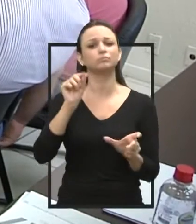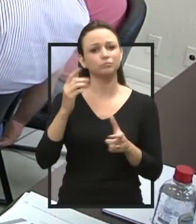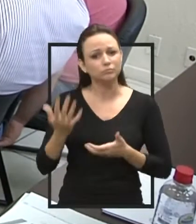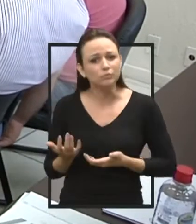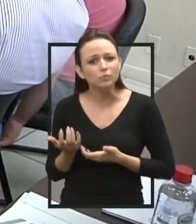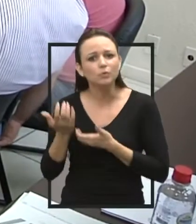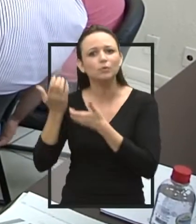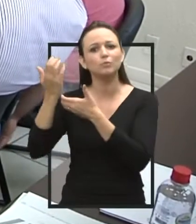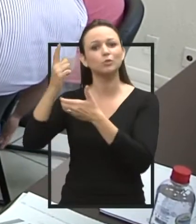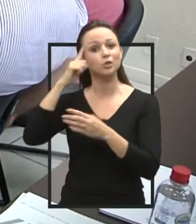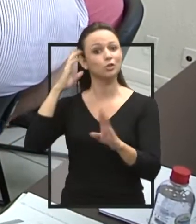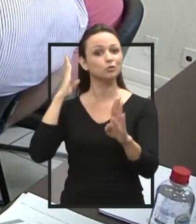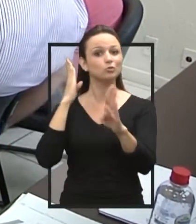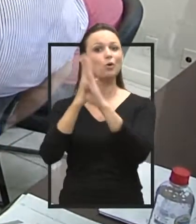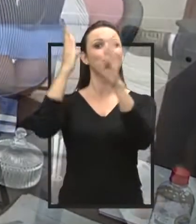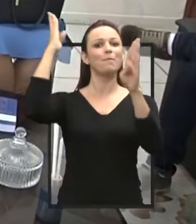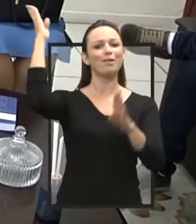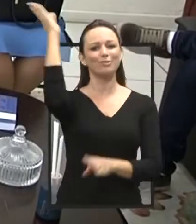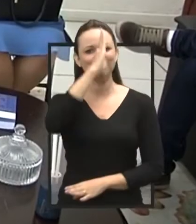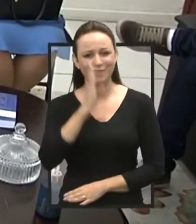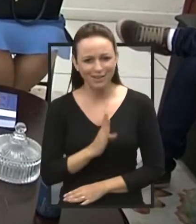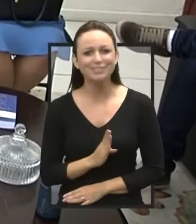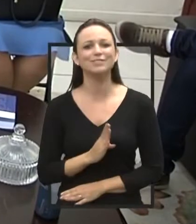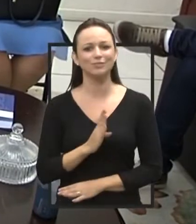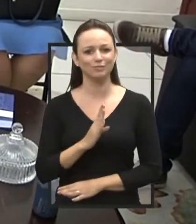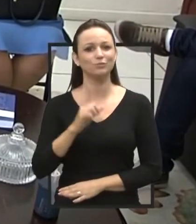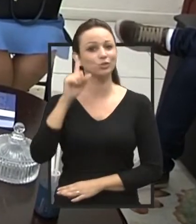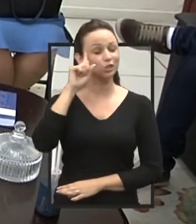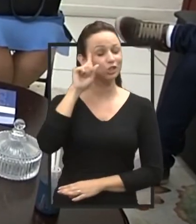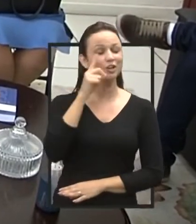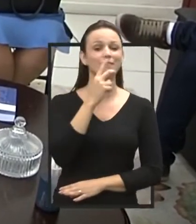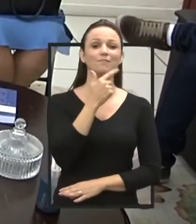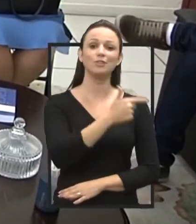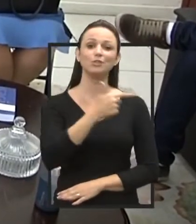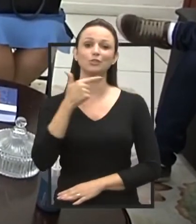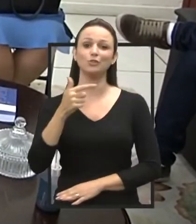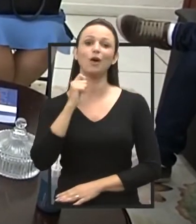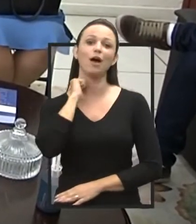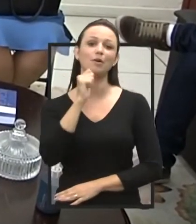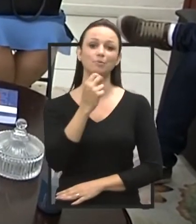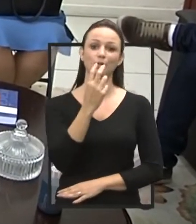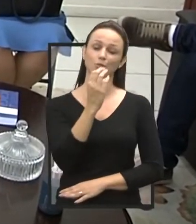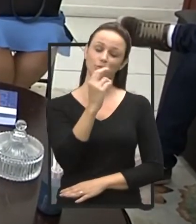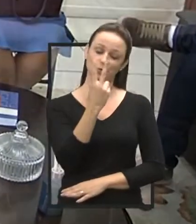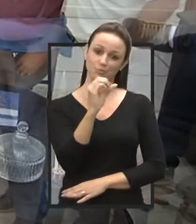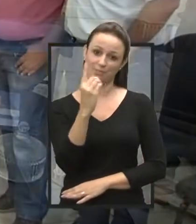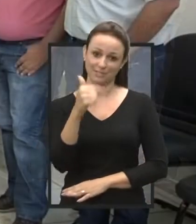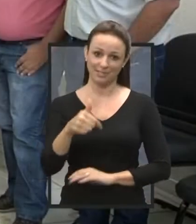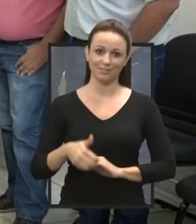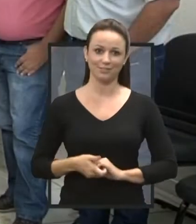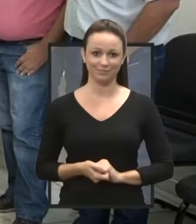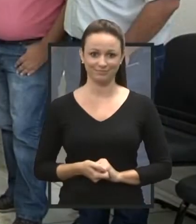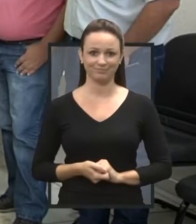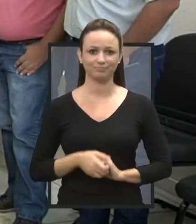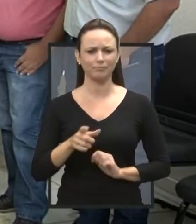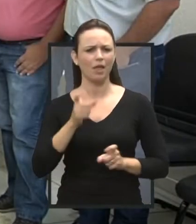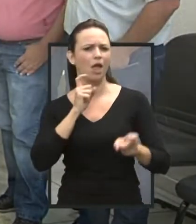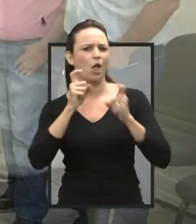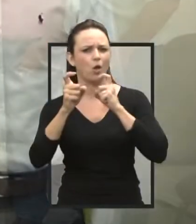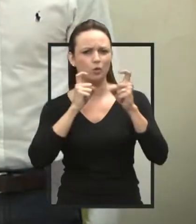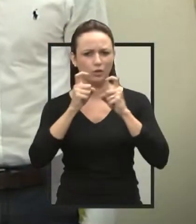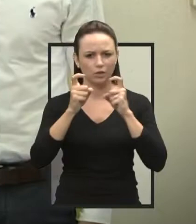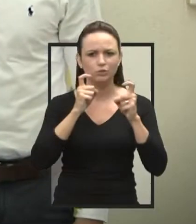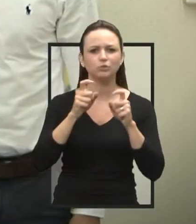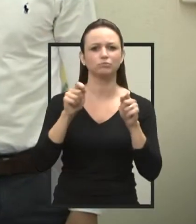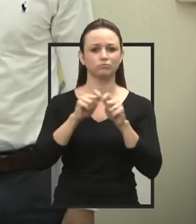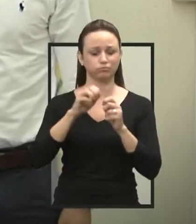Dia do Descobrimento do Brasil, realizado em 22 de abril de 2017. As reuniões